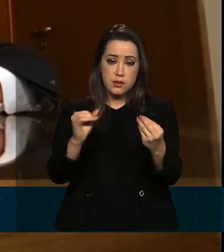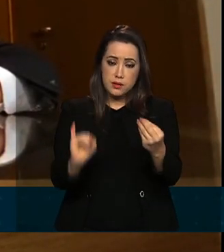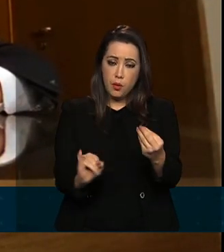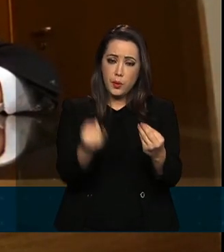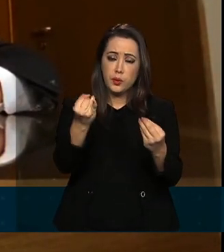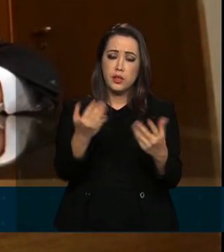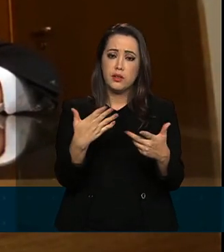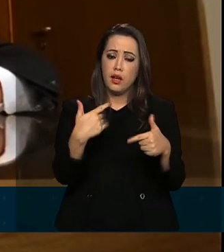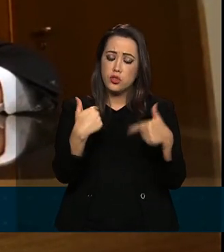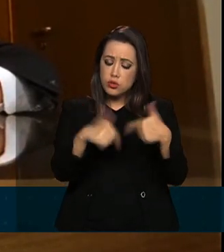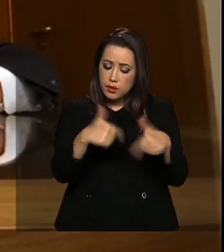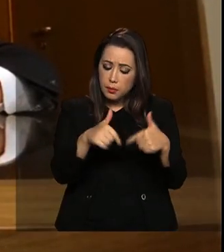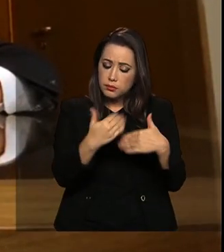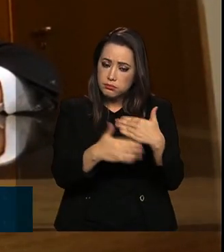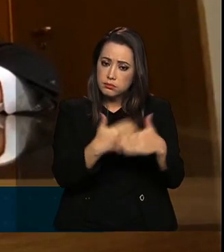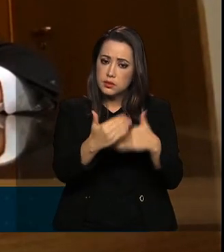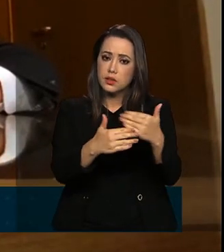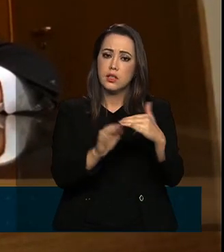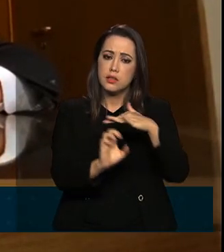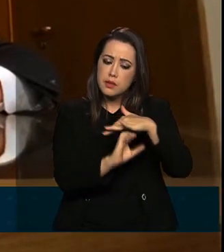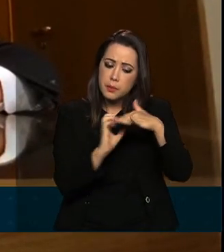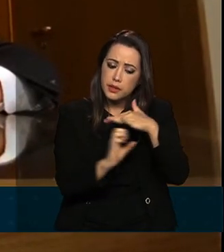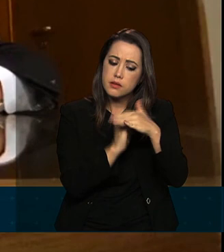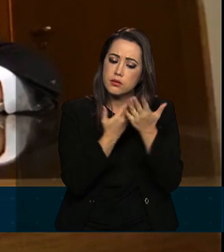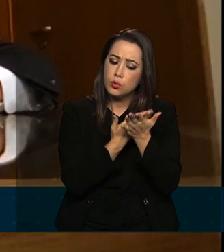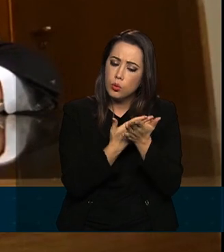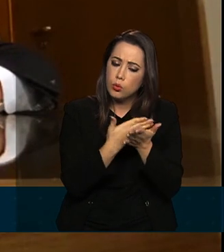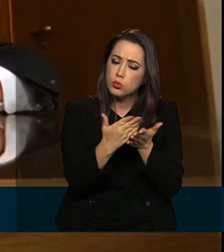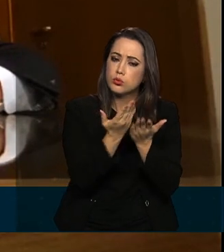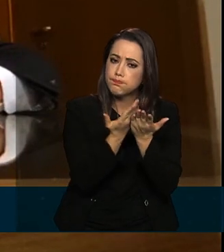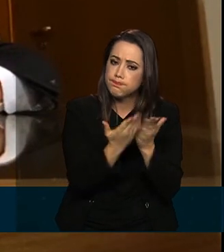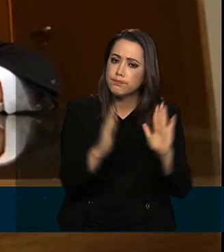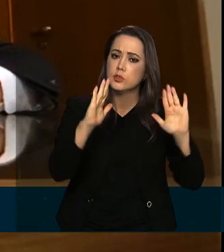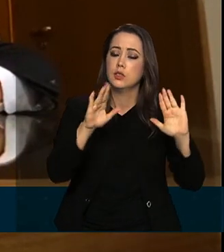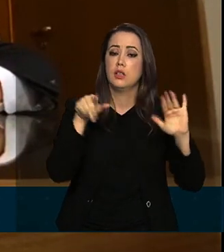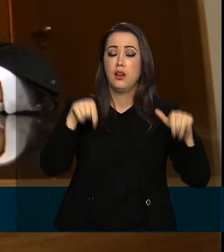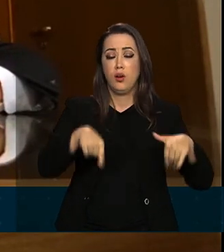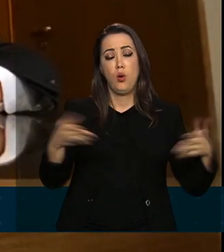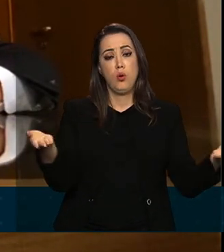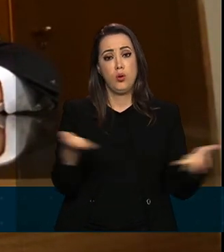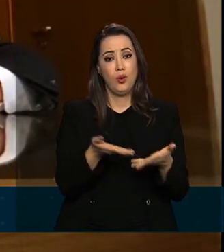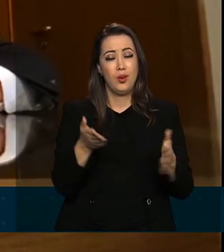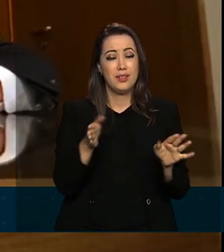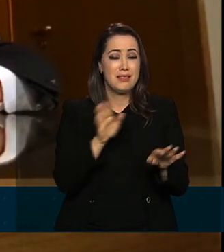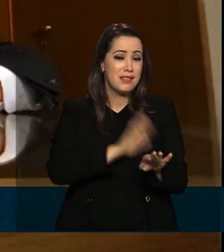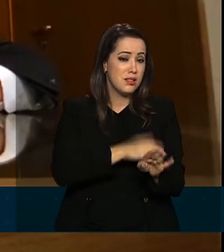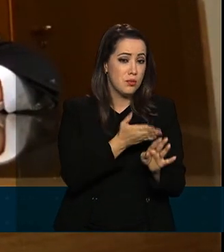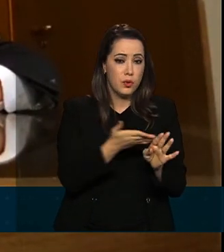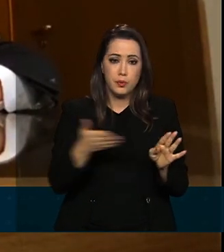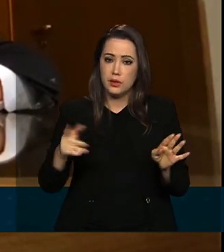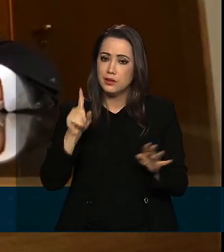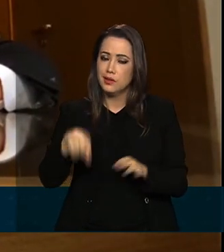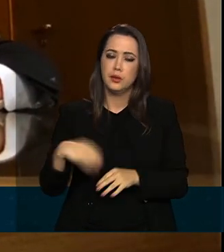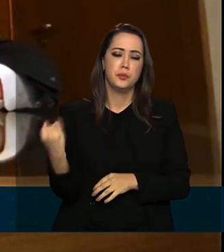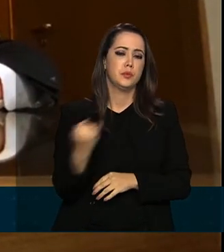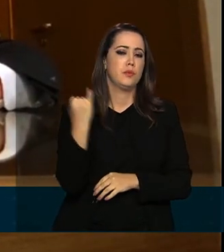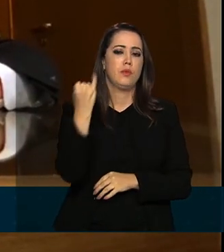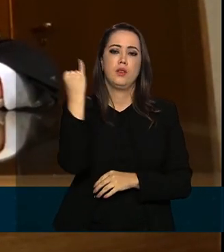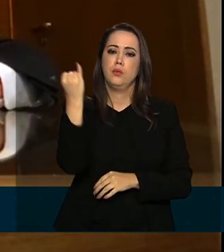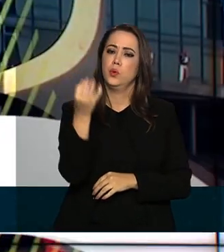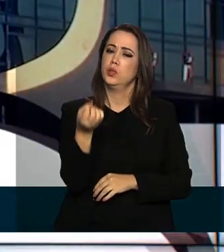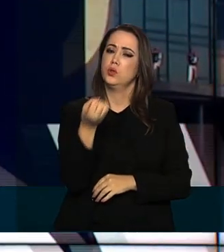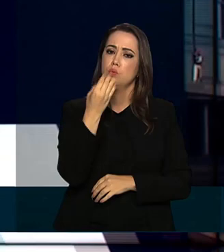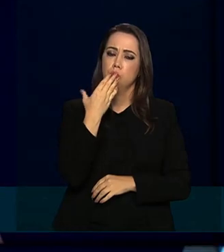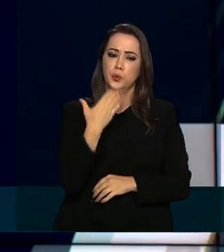atividades empresariais neste momento de pandemia, é extremamente bem